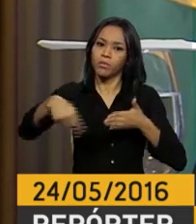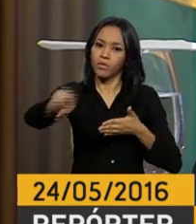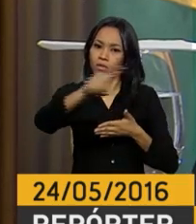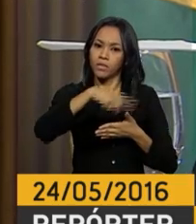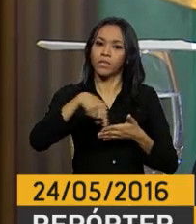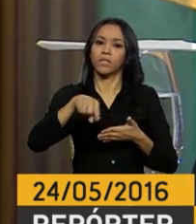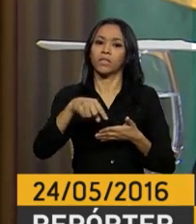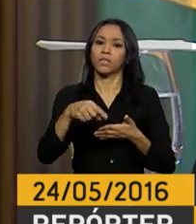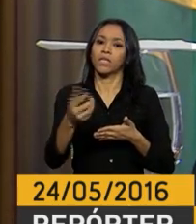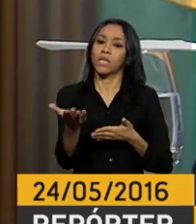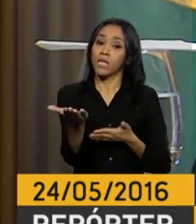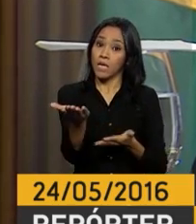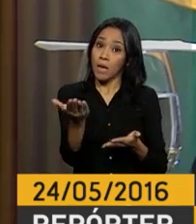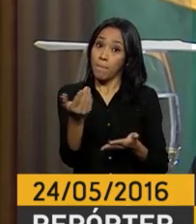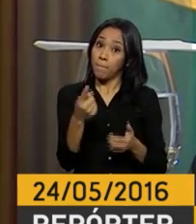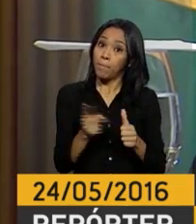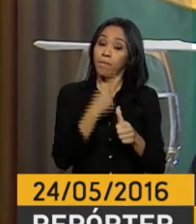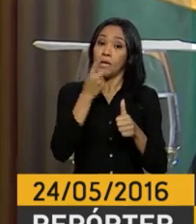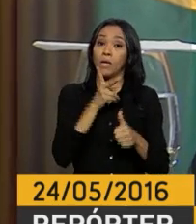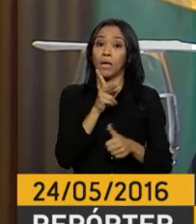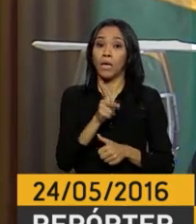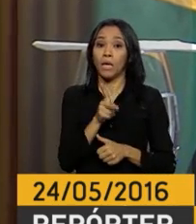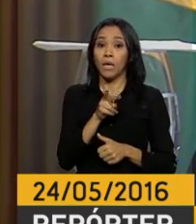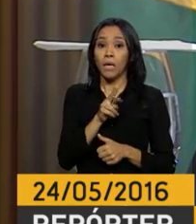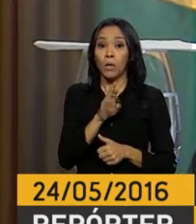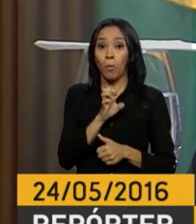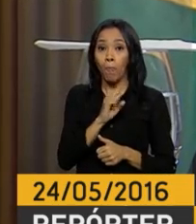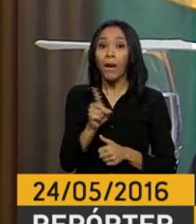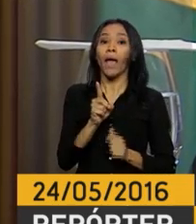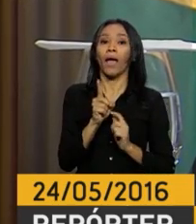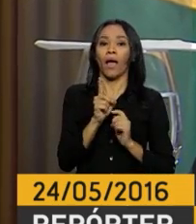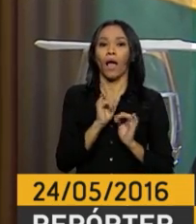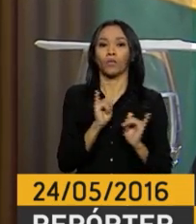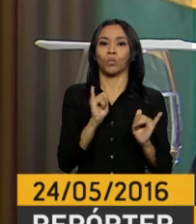até aqui para eu pré-anunciar a medida e ao depois, sim,